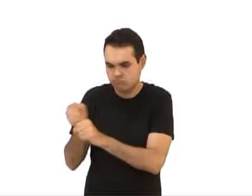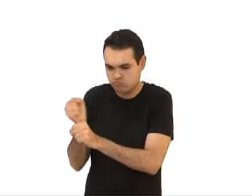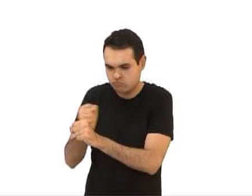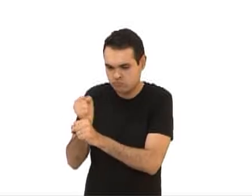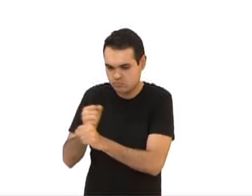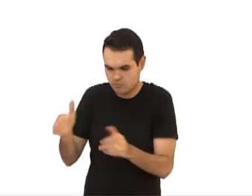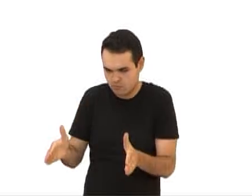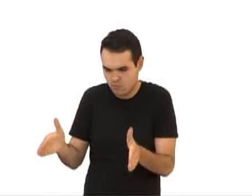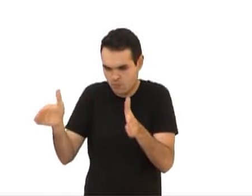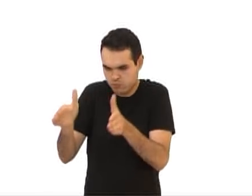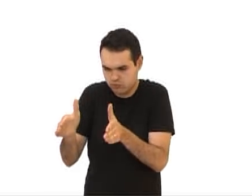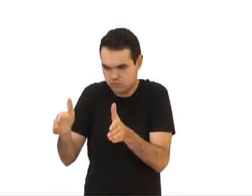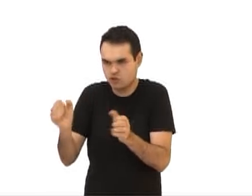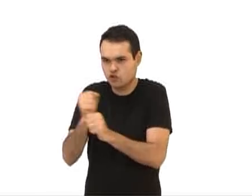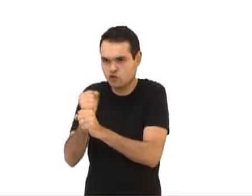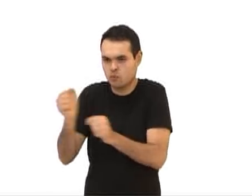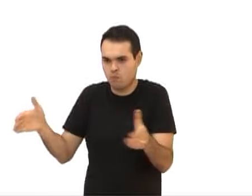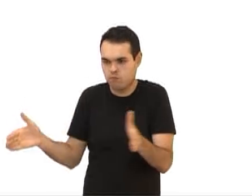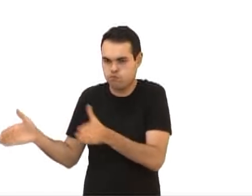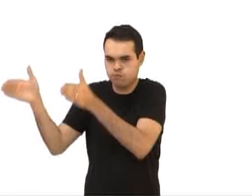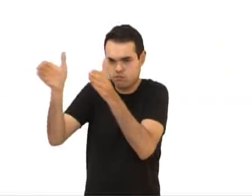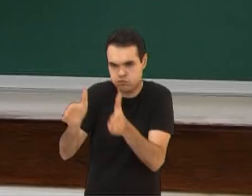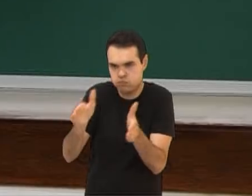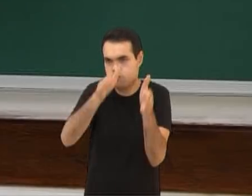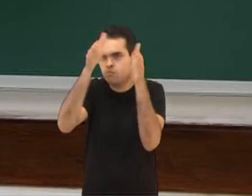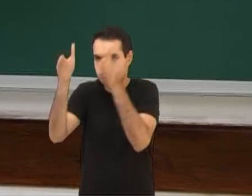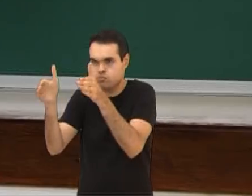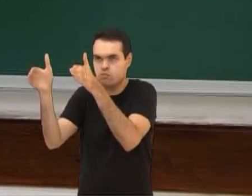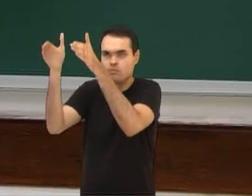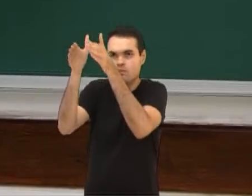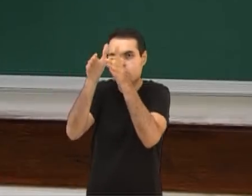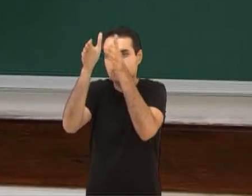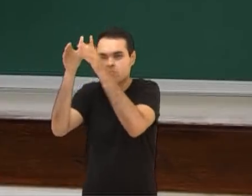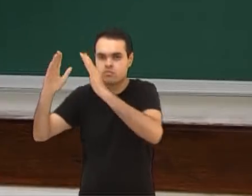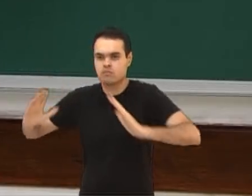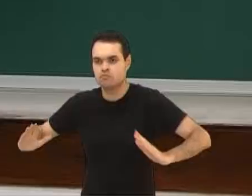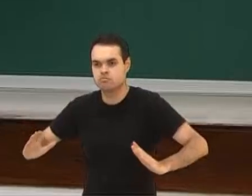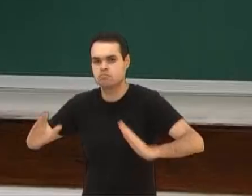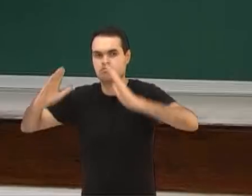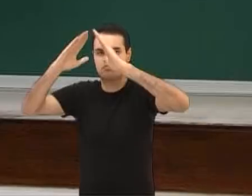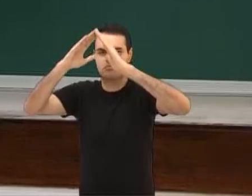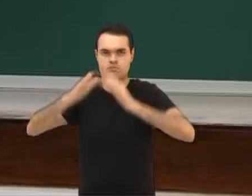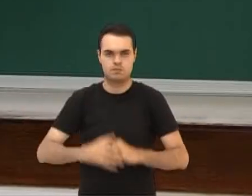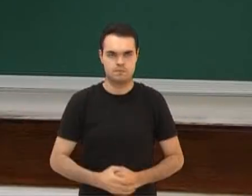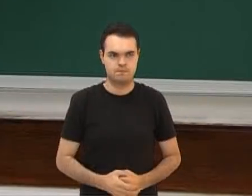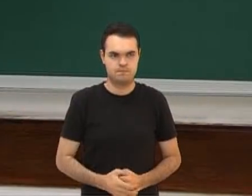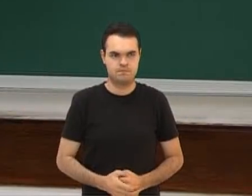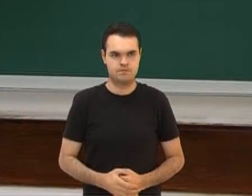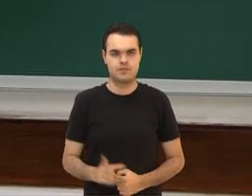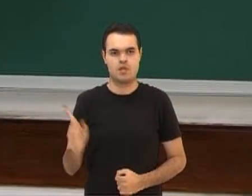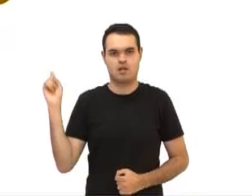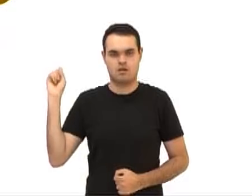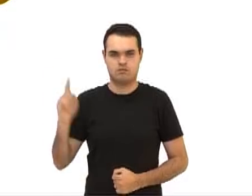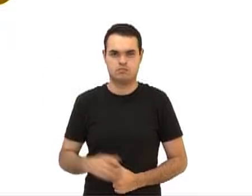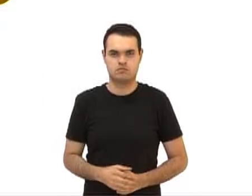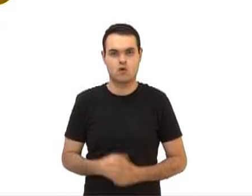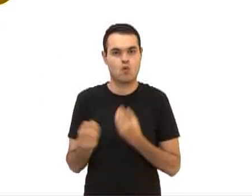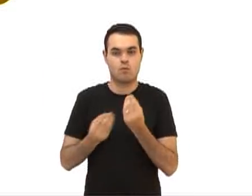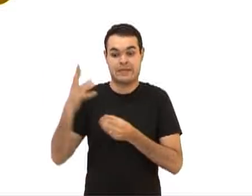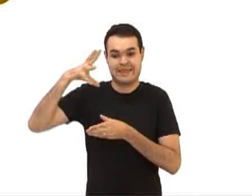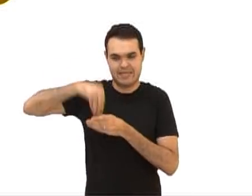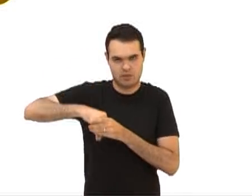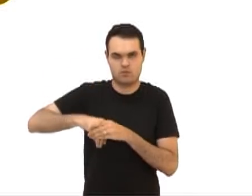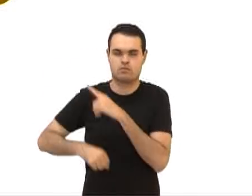da outra, em cima da outra, em cima da outra, que acabou resultando na pirâmide que vocês conhecem. Então aqui como é que era um esqueminha de uma